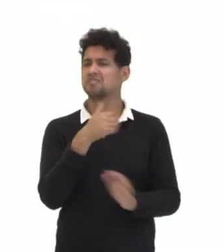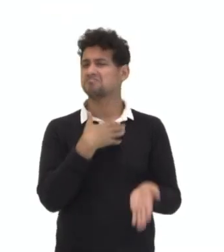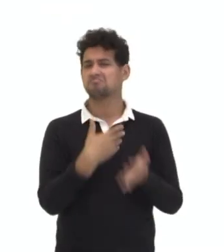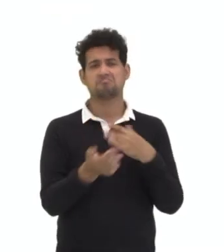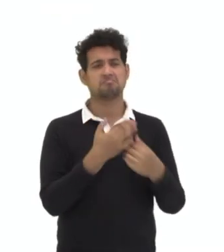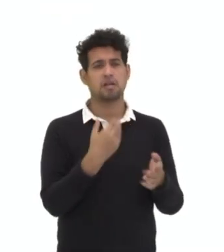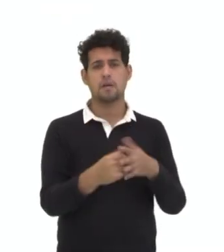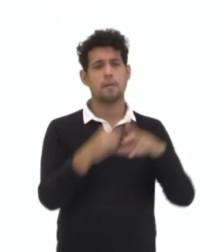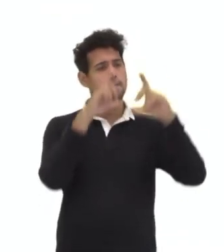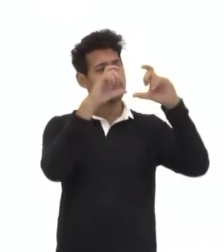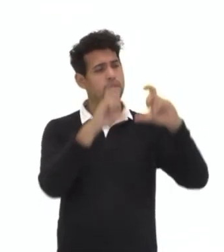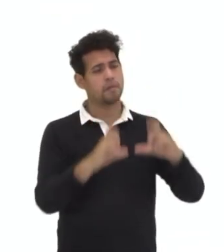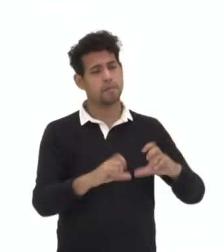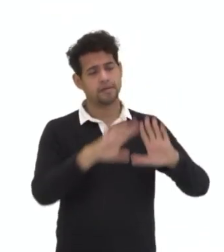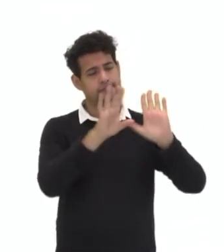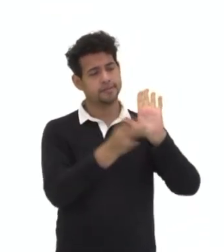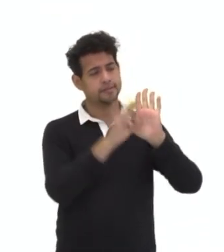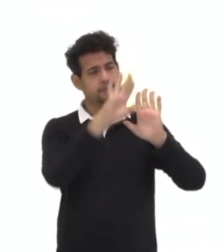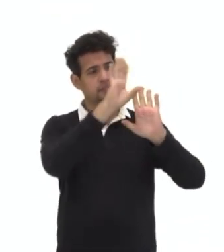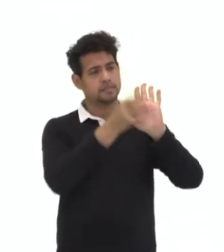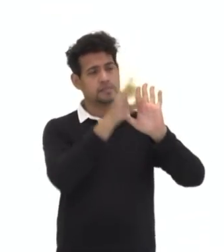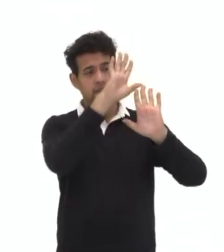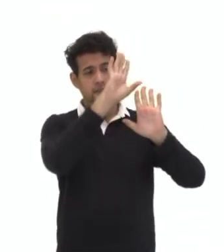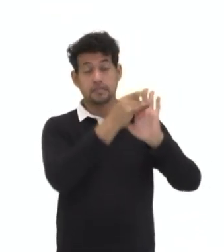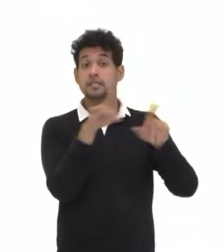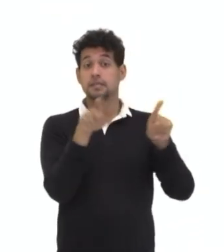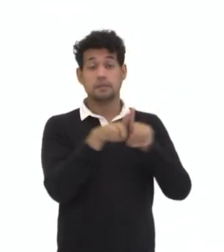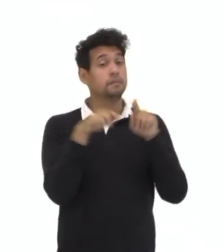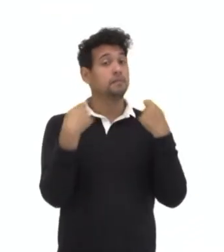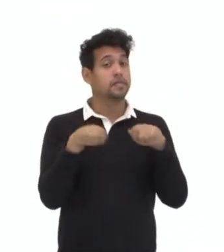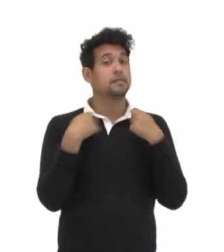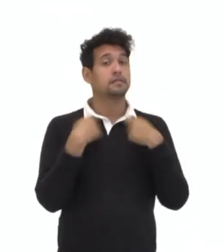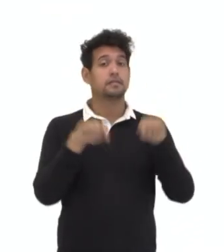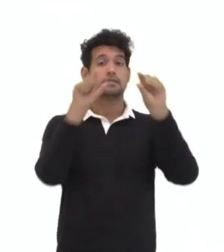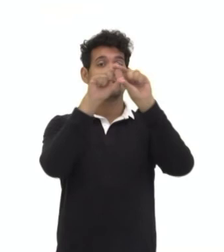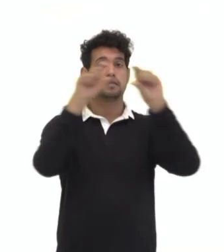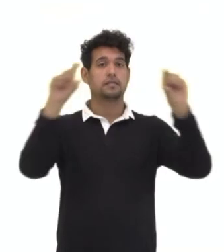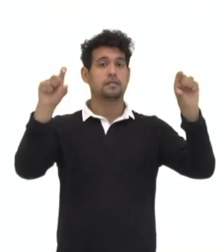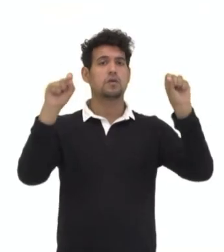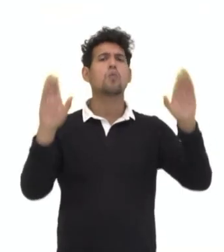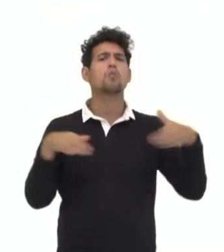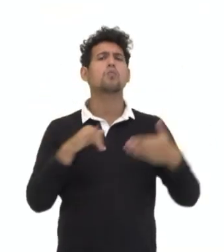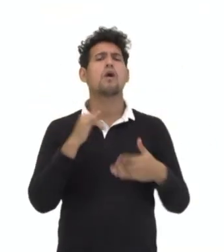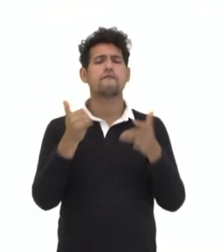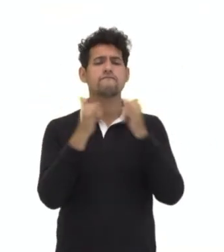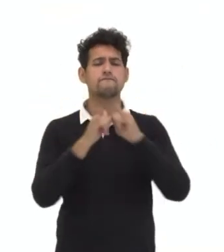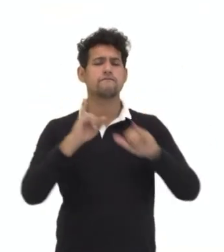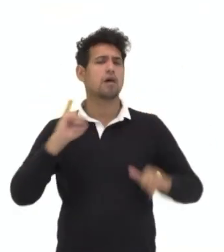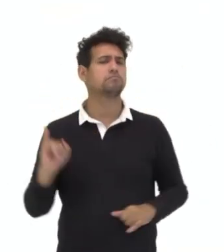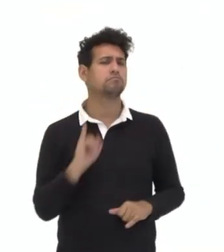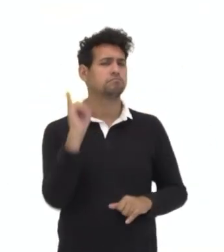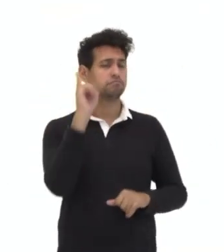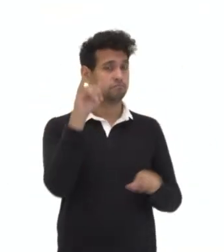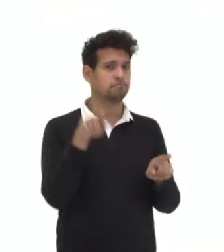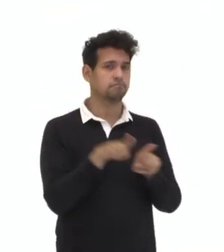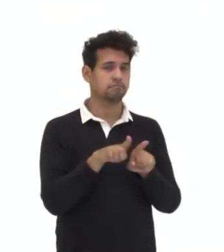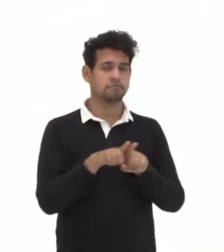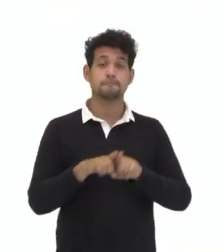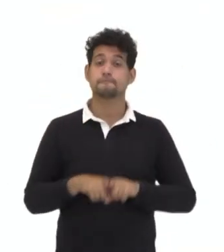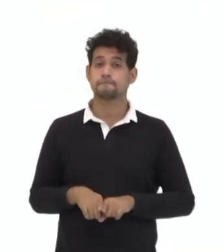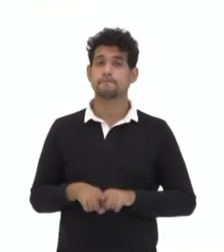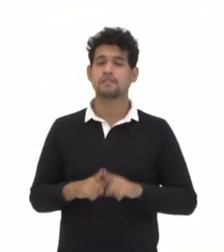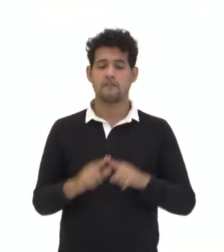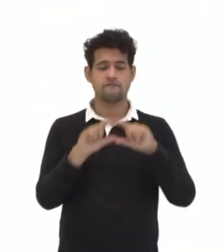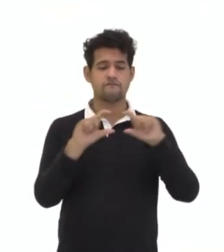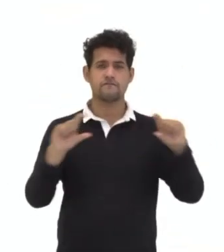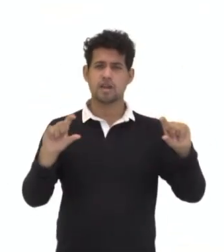que você queira, o que lhe aprouver. Acrescente um título, coloque a informação que considera mais importante no panfleto,